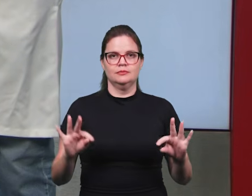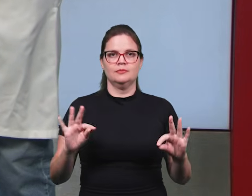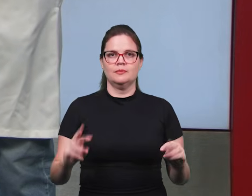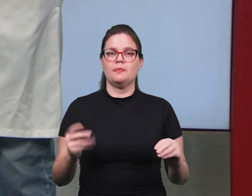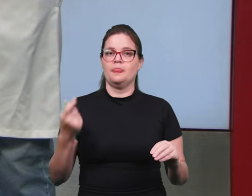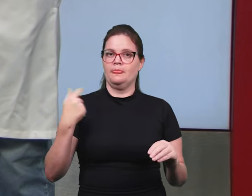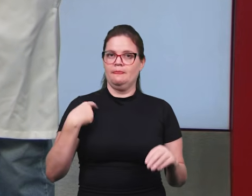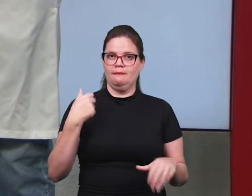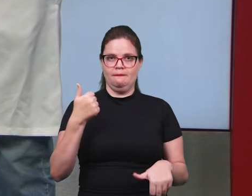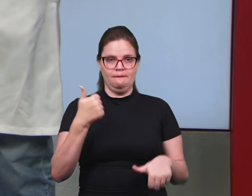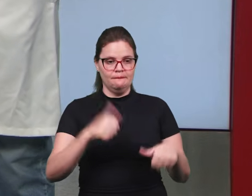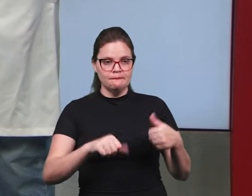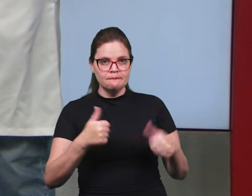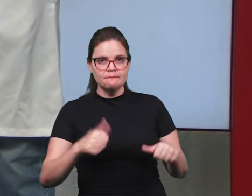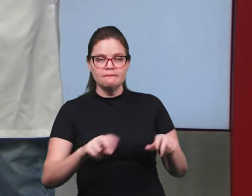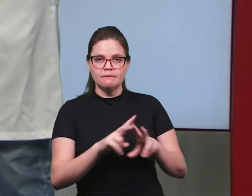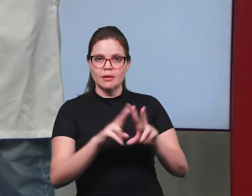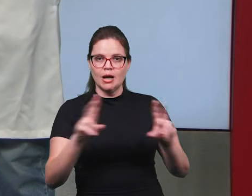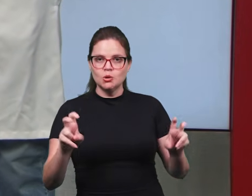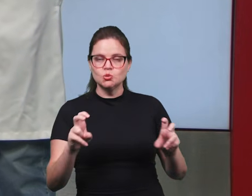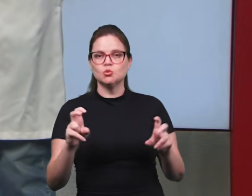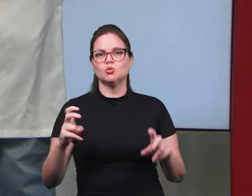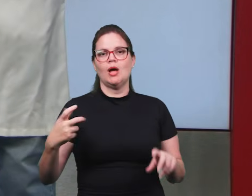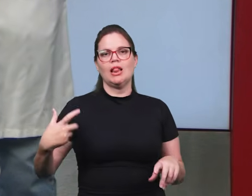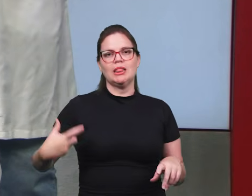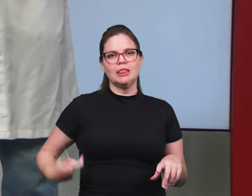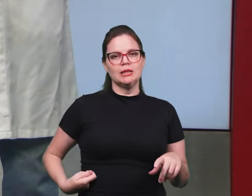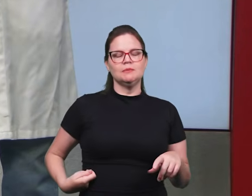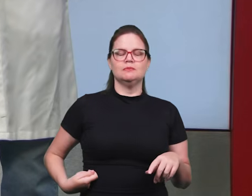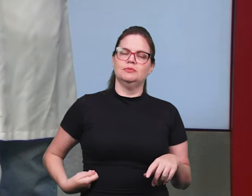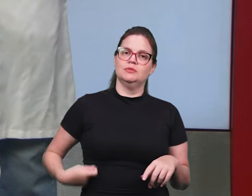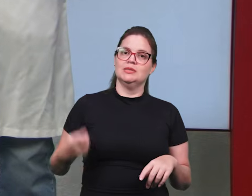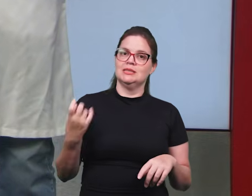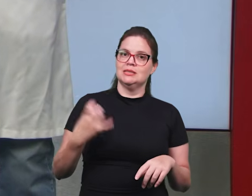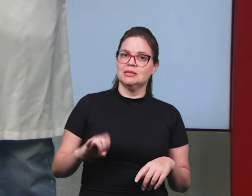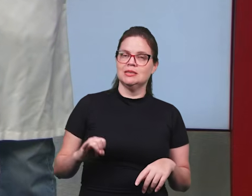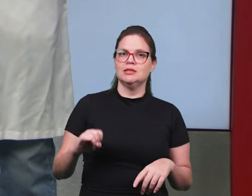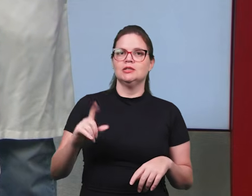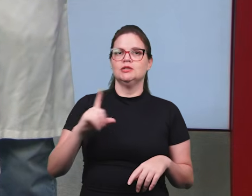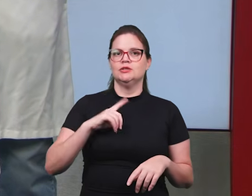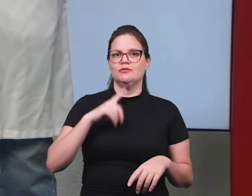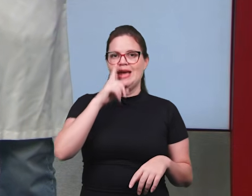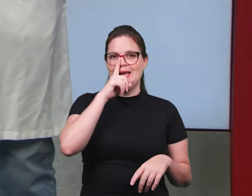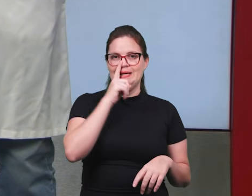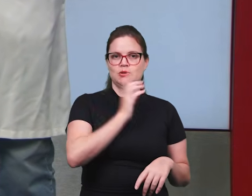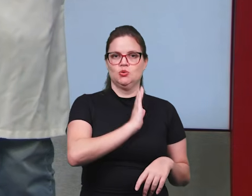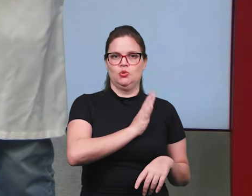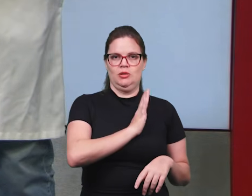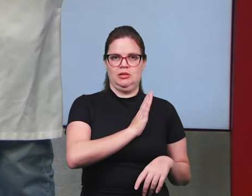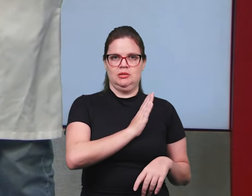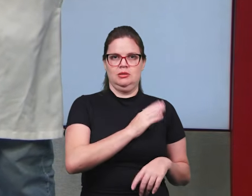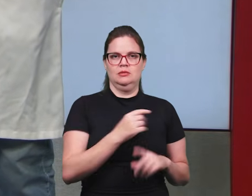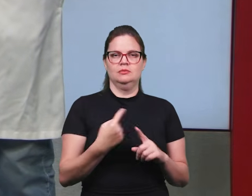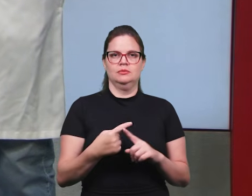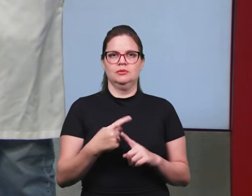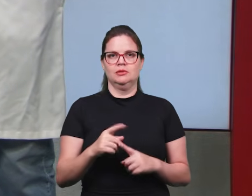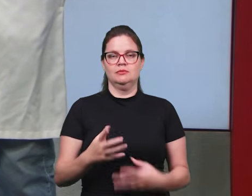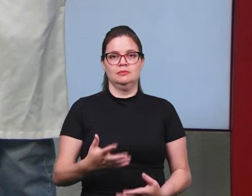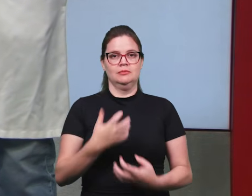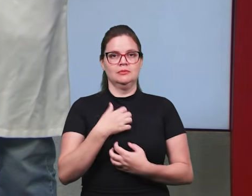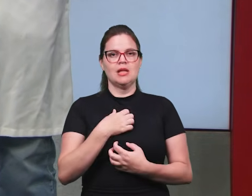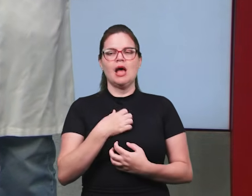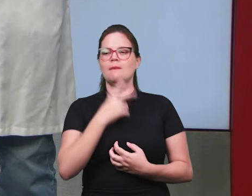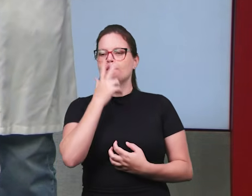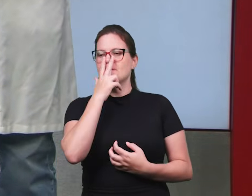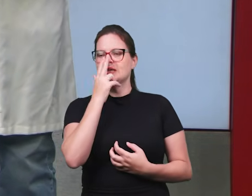Eu só faço avaliação pré-anestésica se tiver um risco cardiológico, porque vai me dar muita segurança